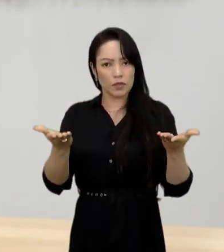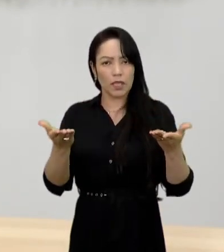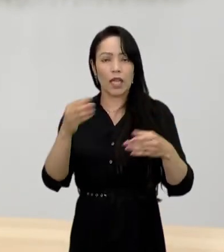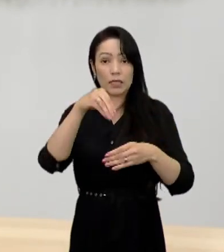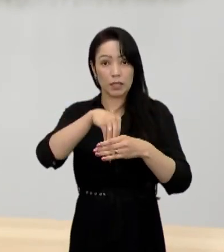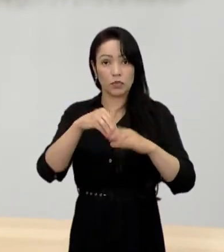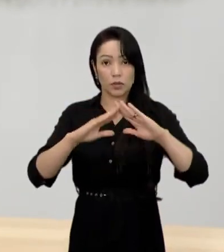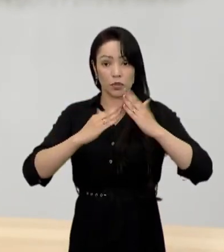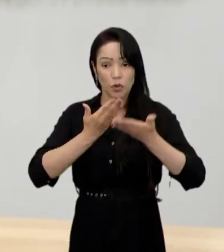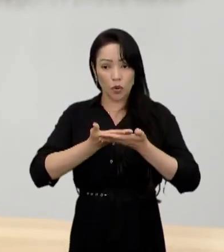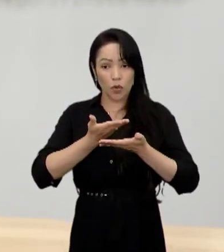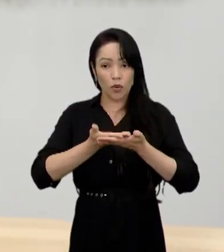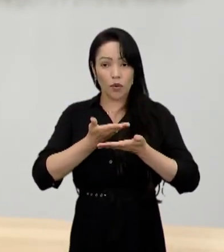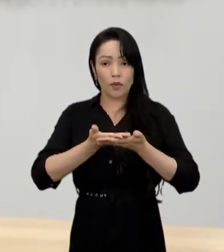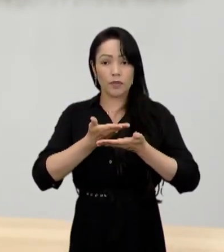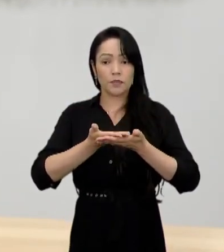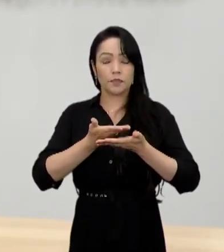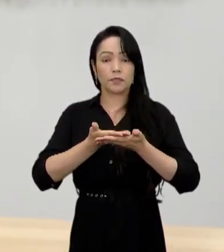da escola